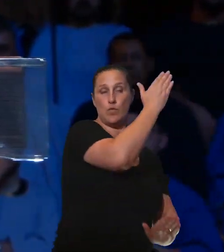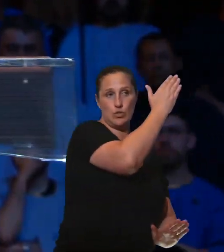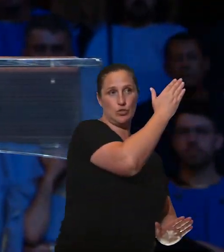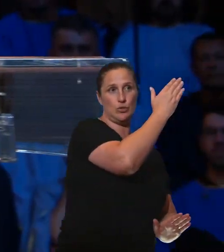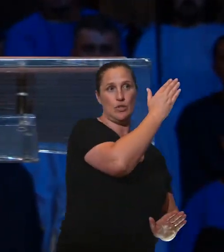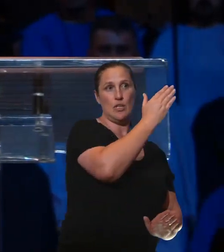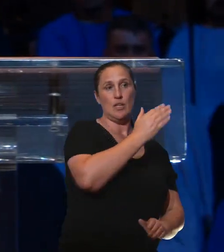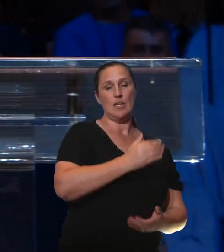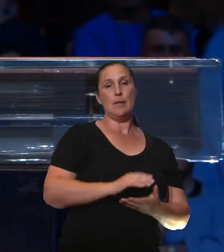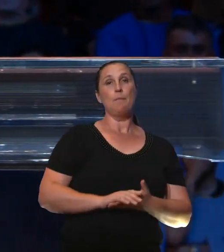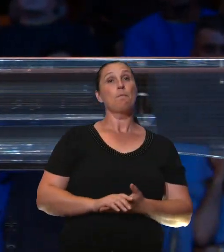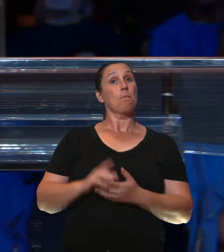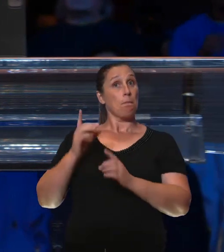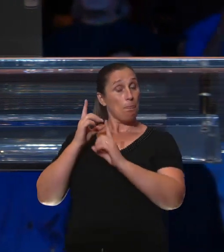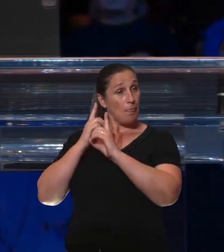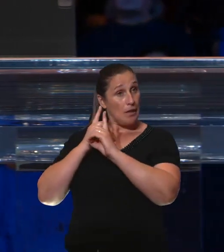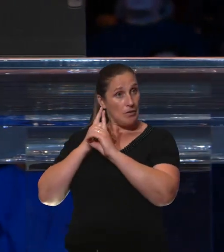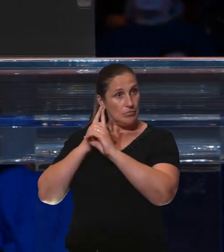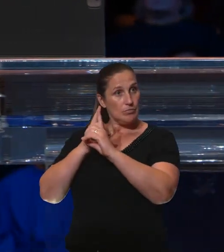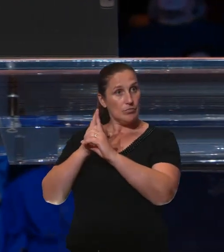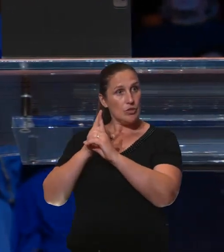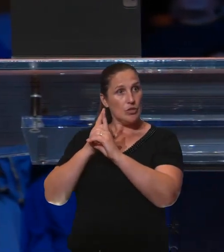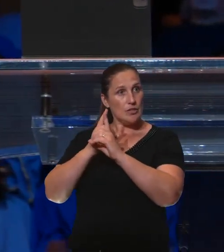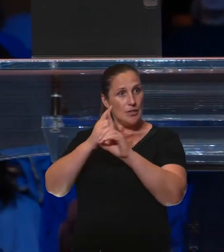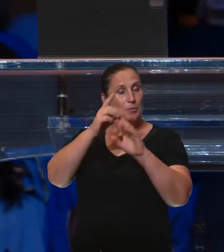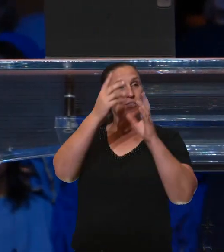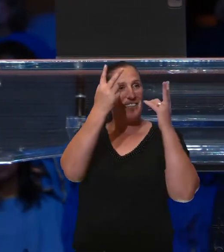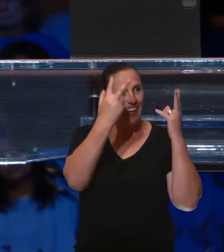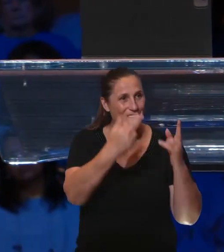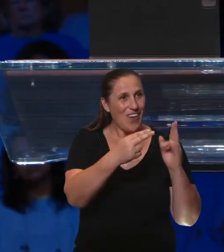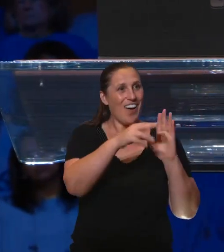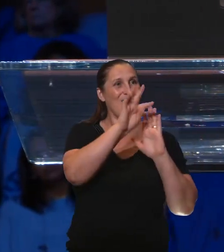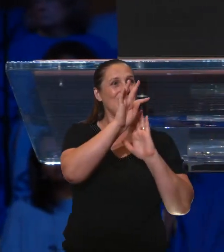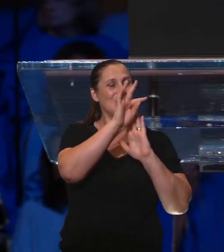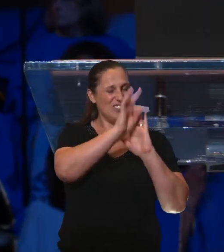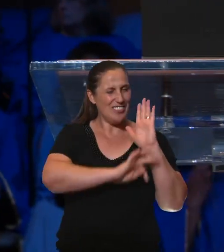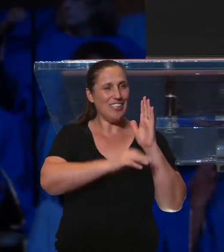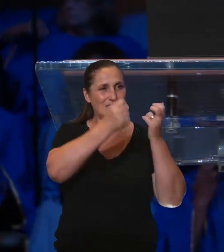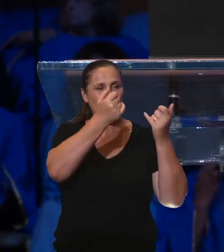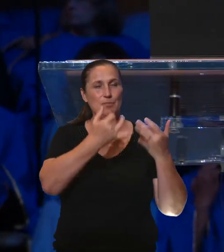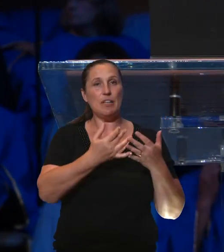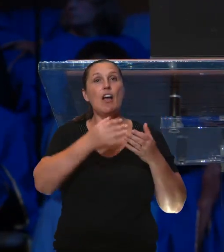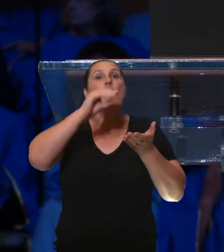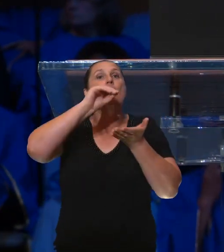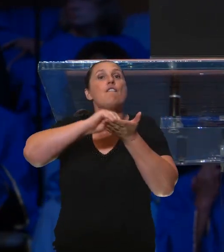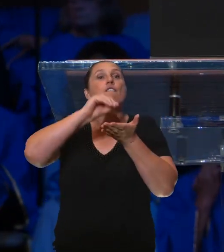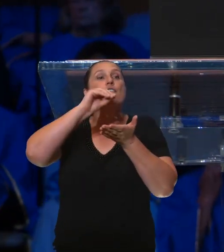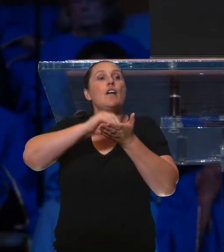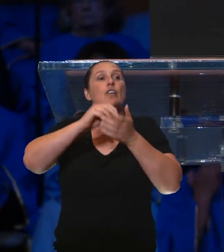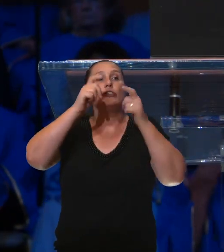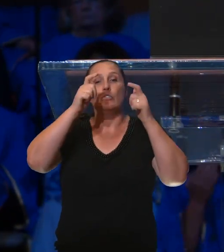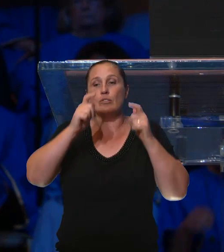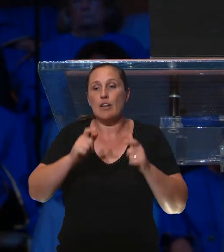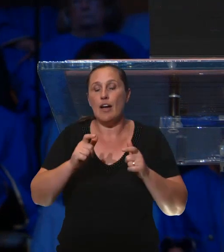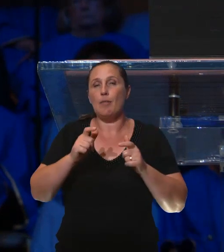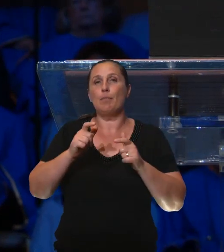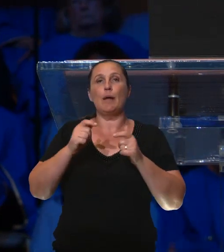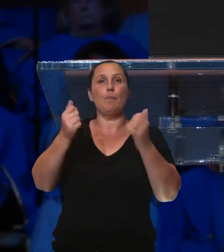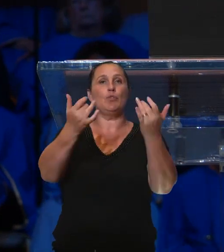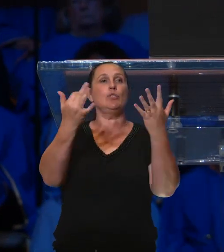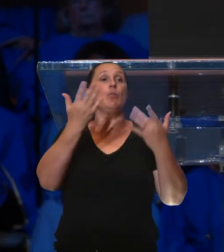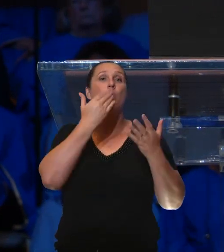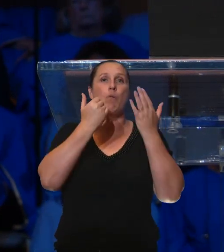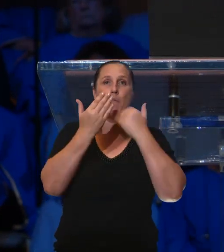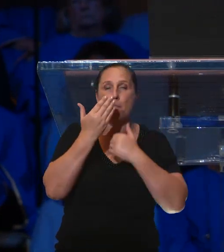aí, assim como os discípulos no texto, por falta de lugar para a multidão comer e se alimentar,